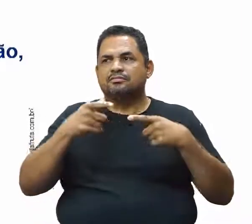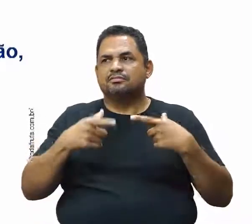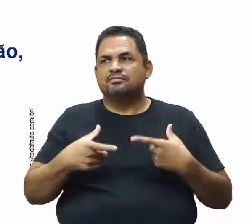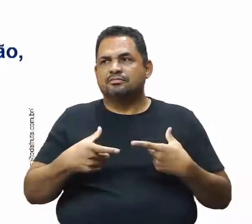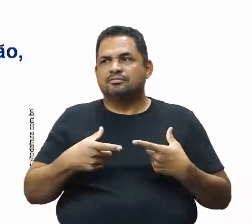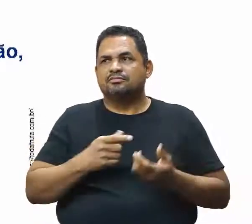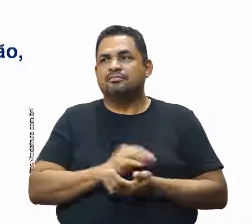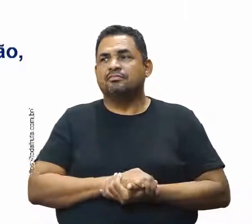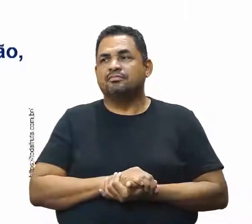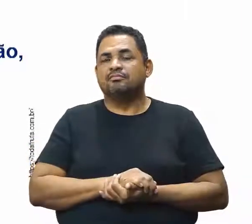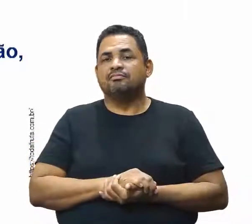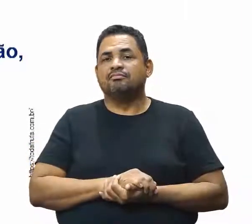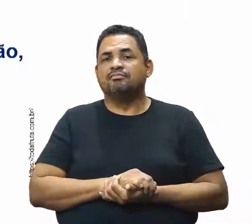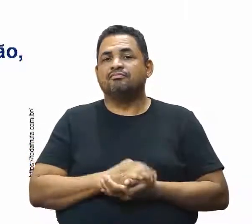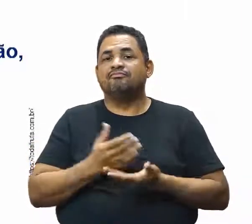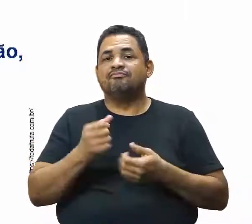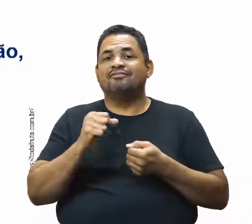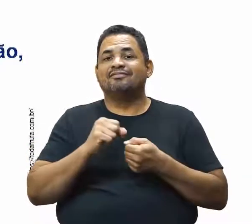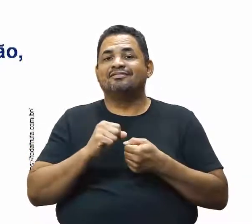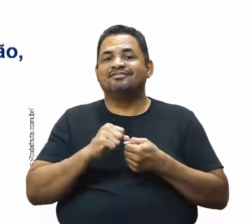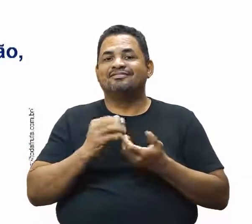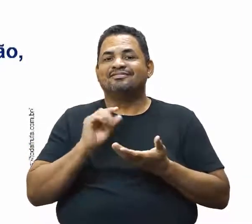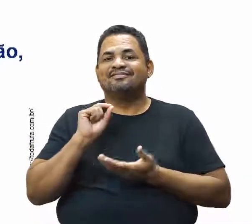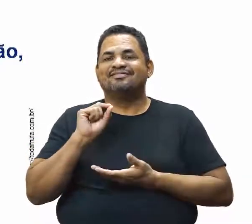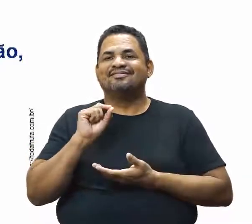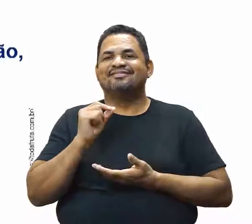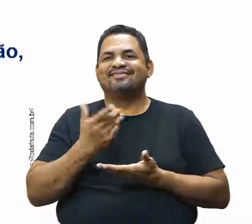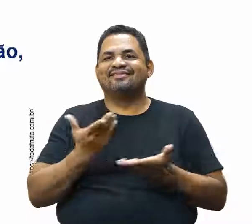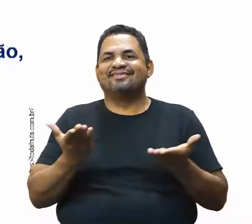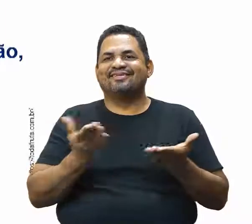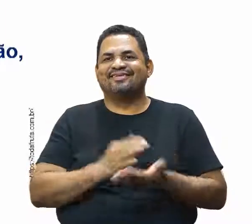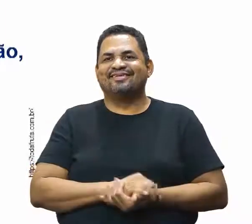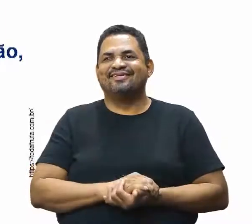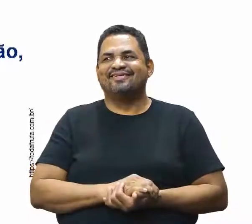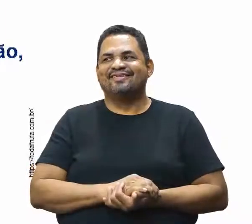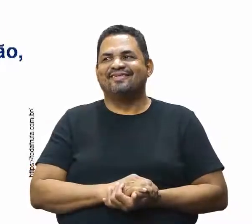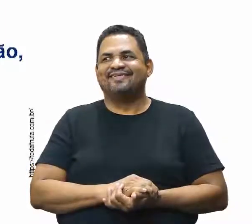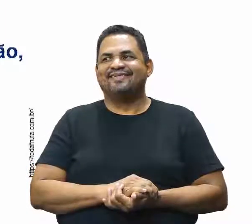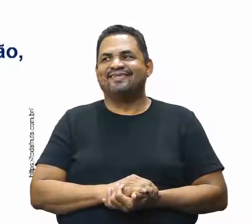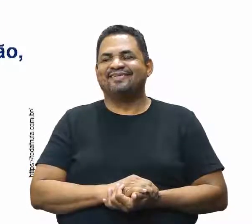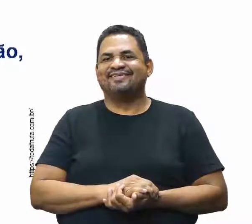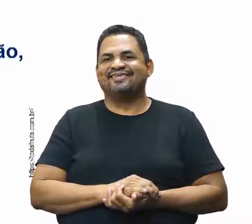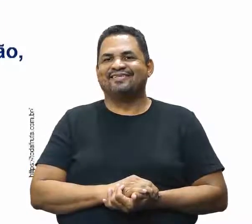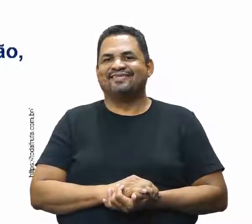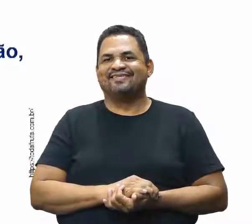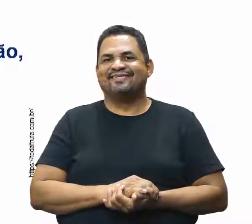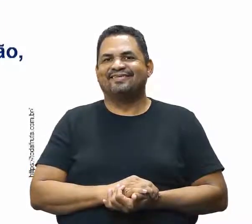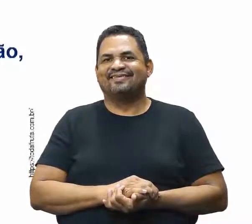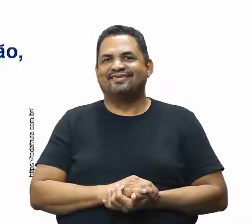faço um. Fala comigo, meu querido, que eu não tenho ninguém, eu tô sozinho mesmo.